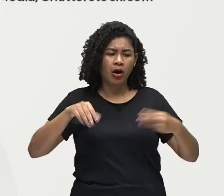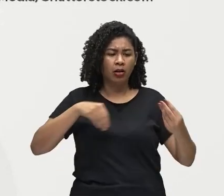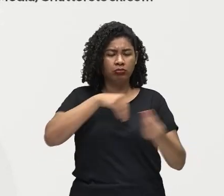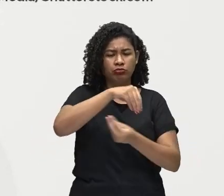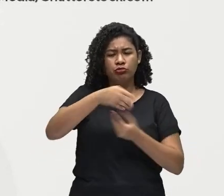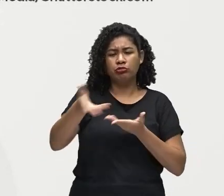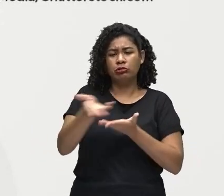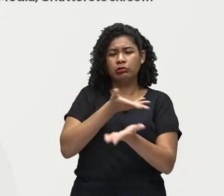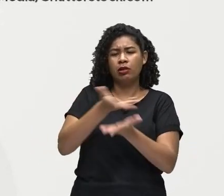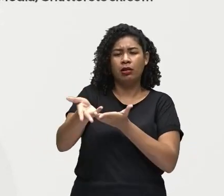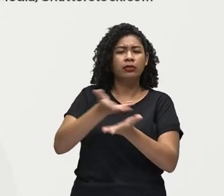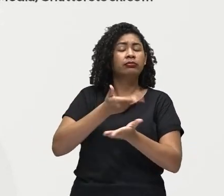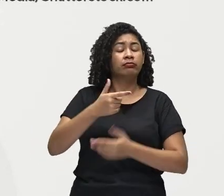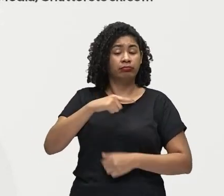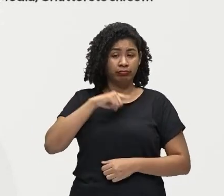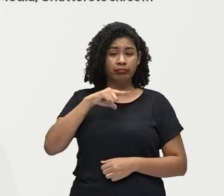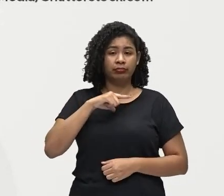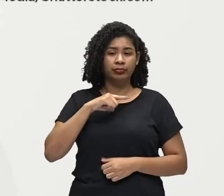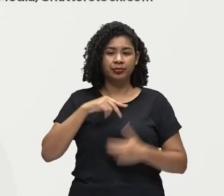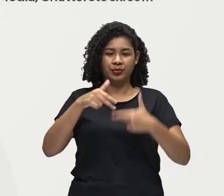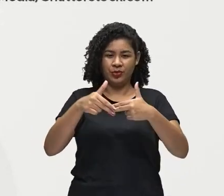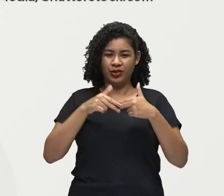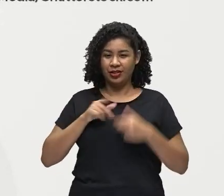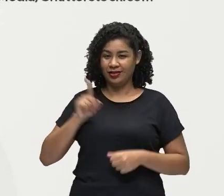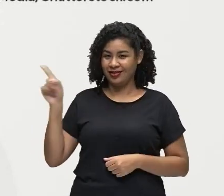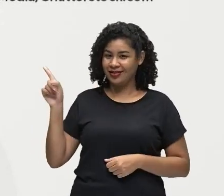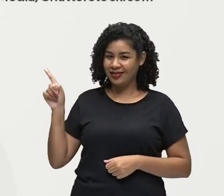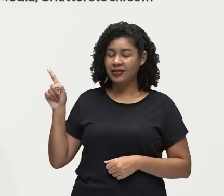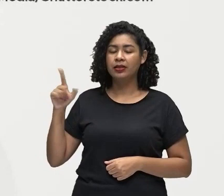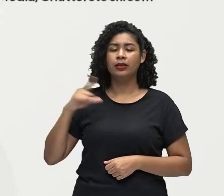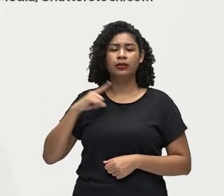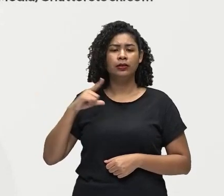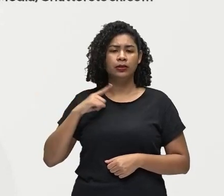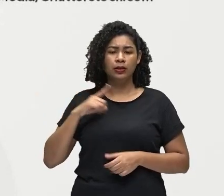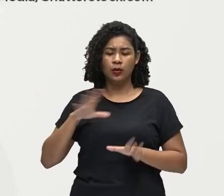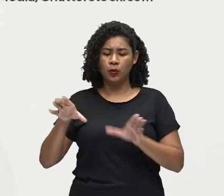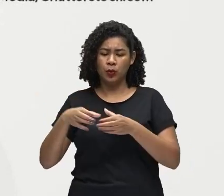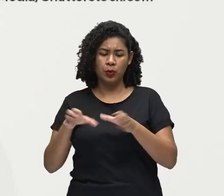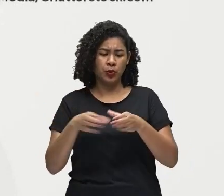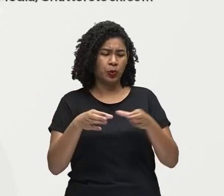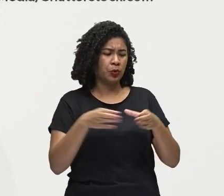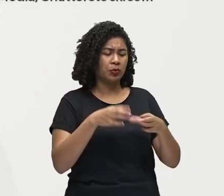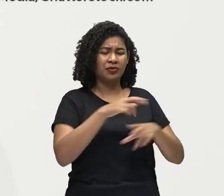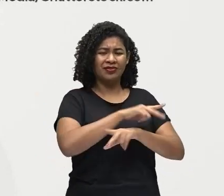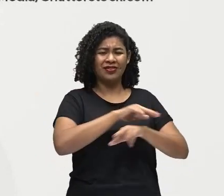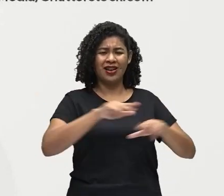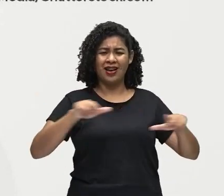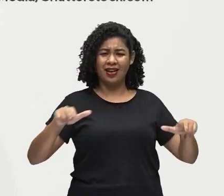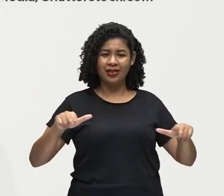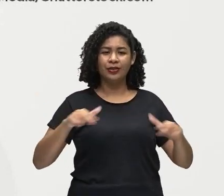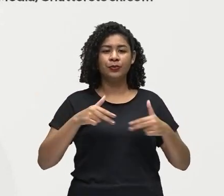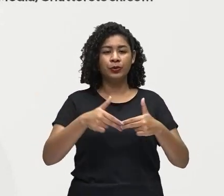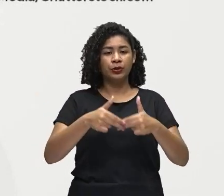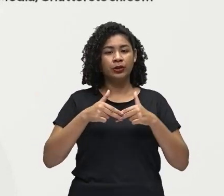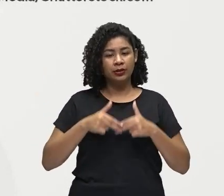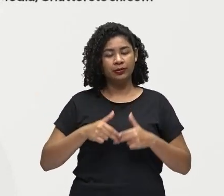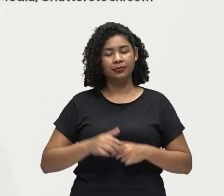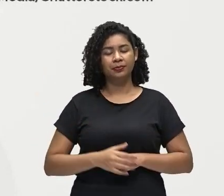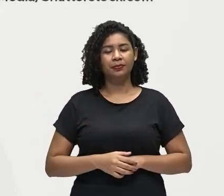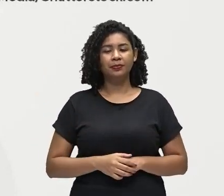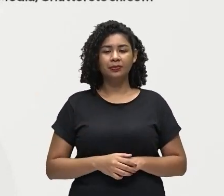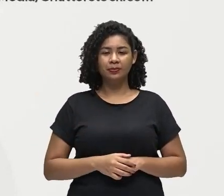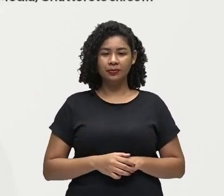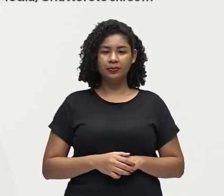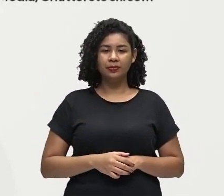tempo. Então, olha aí, que a gente está falando aí, ó. São várias cadeias alimentares interligadas e ocorrendo ao